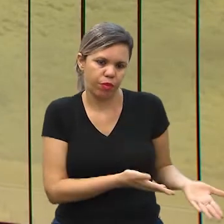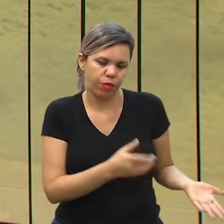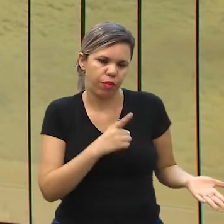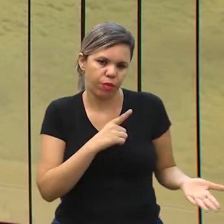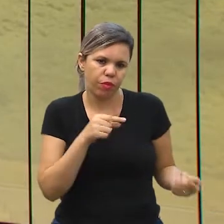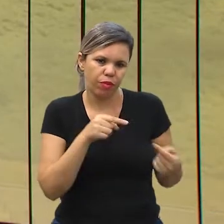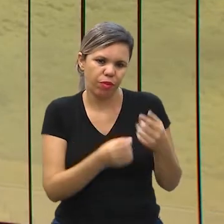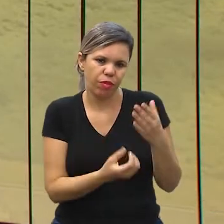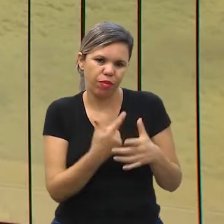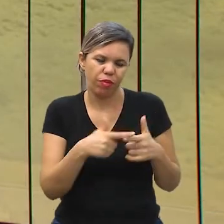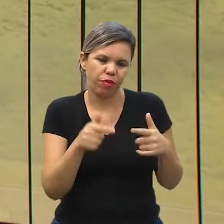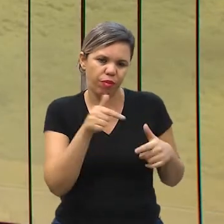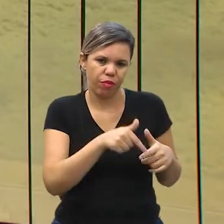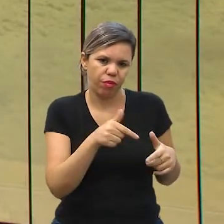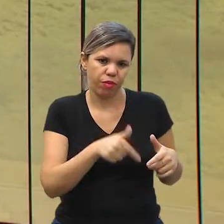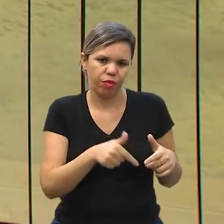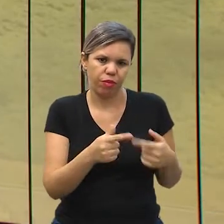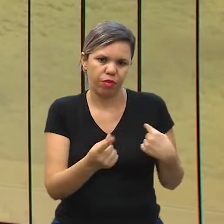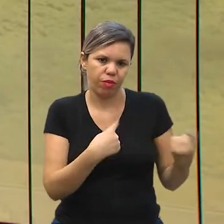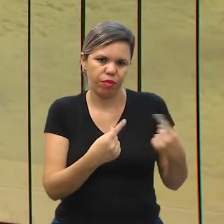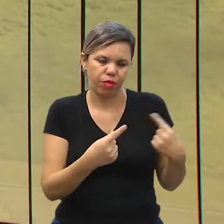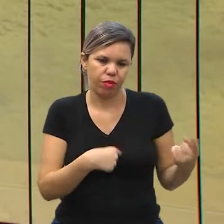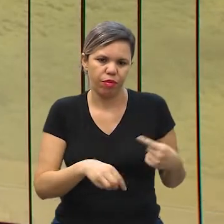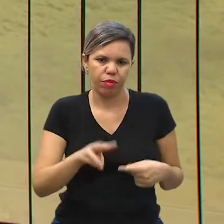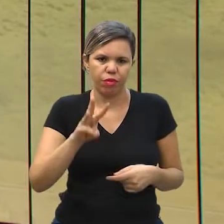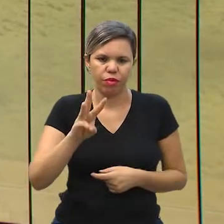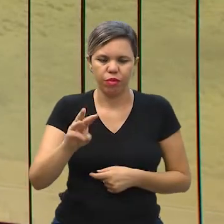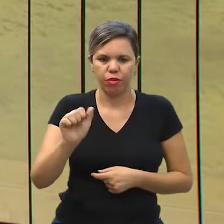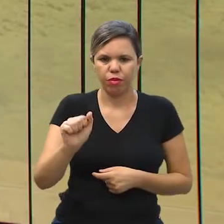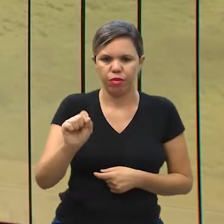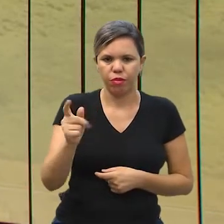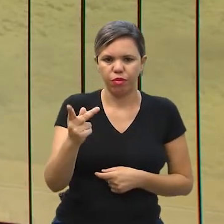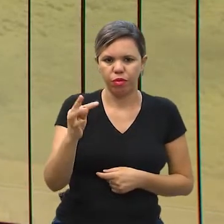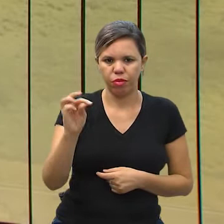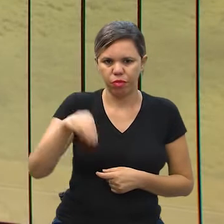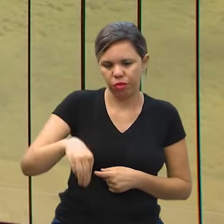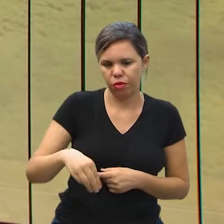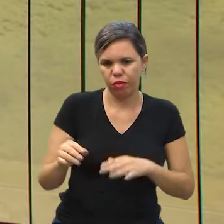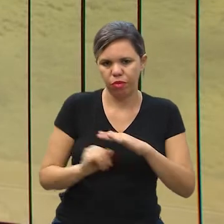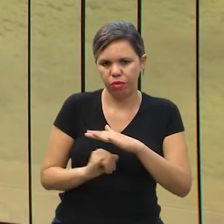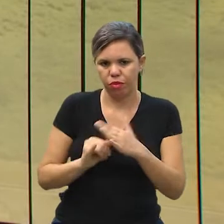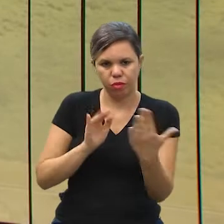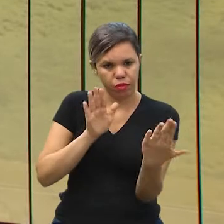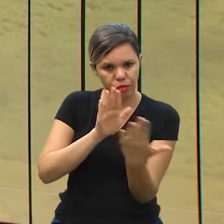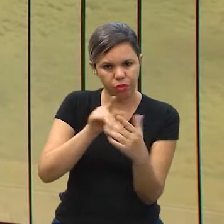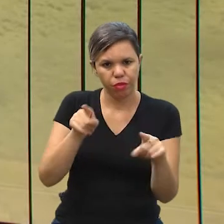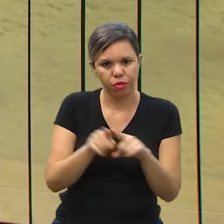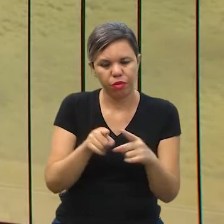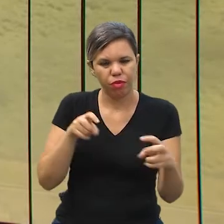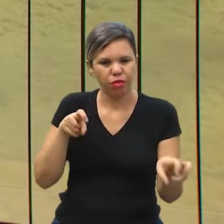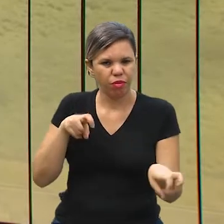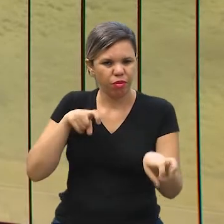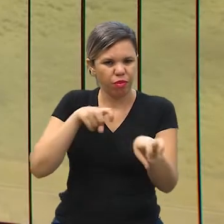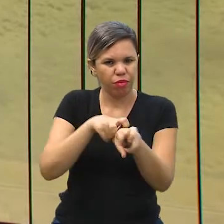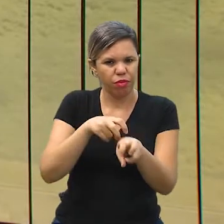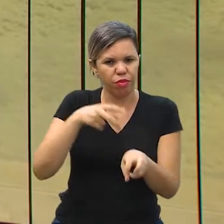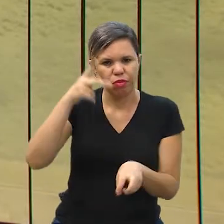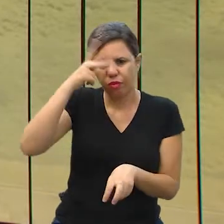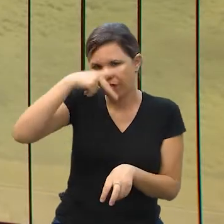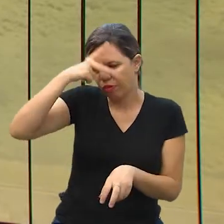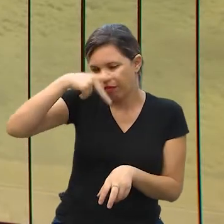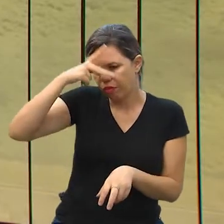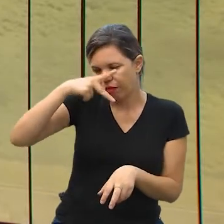e tem a ver com isso então foi aqui na Washington Luiz da na frente do Instituto do cego só a batida entre uma